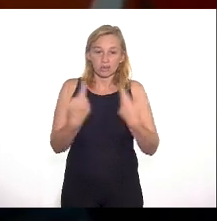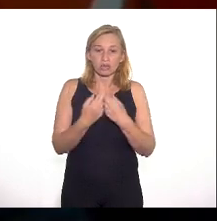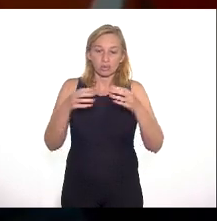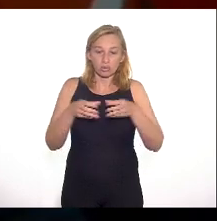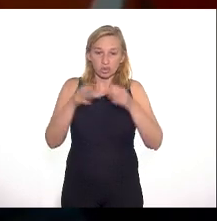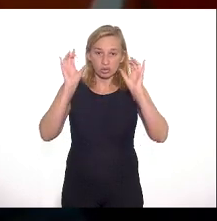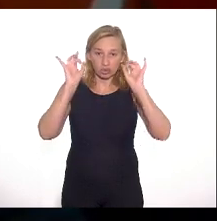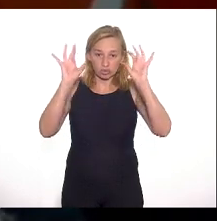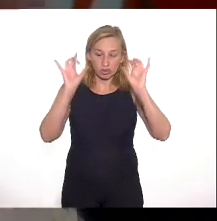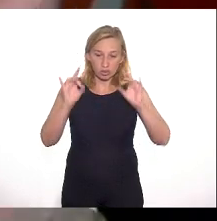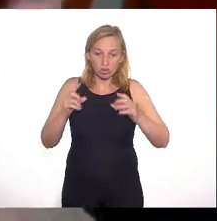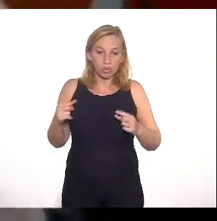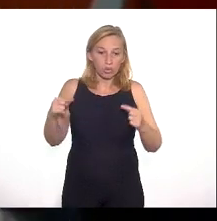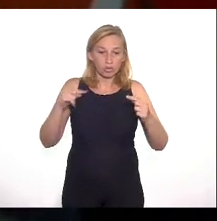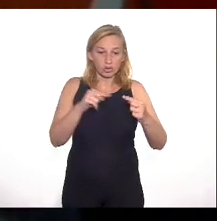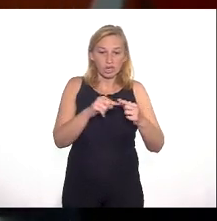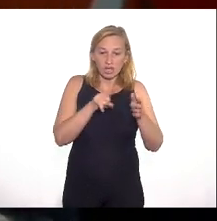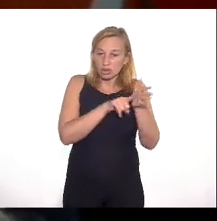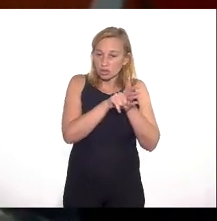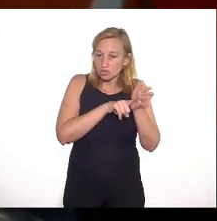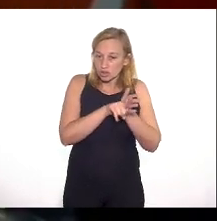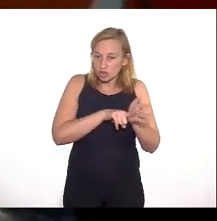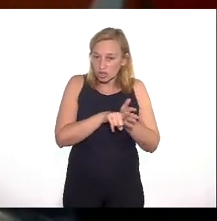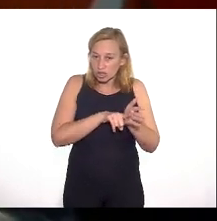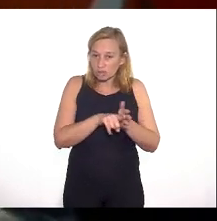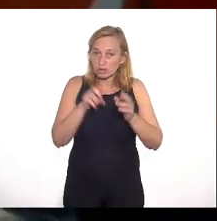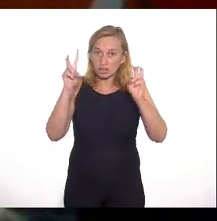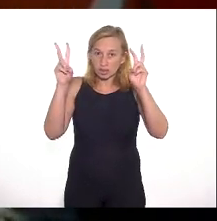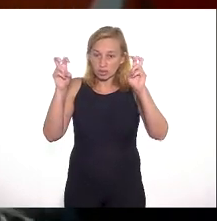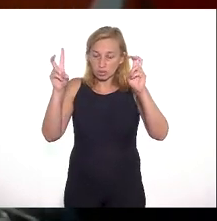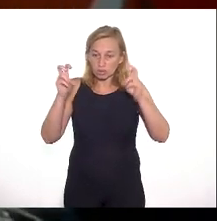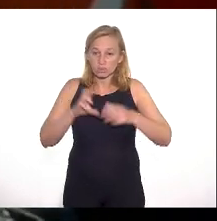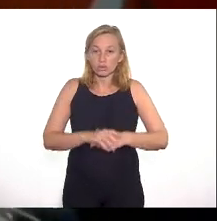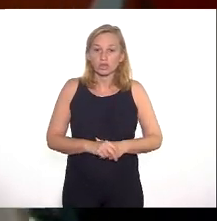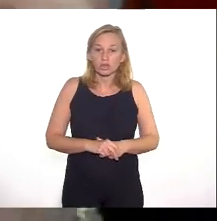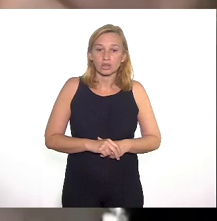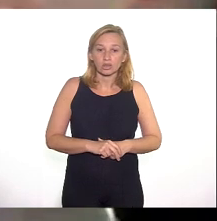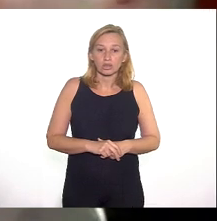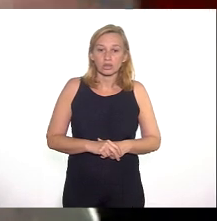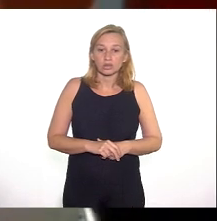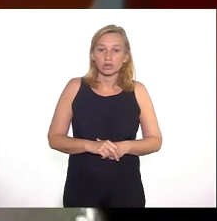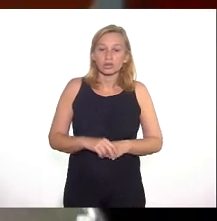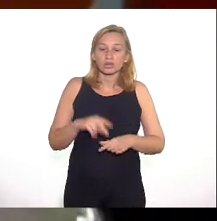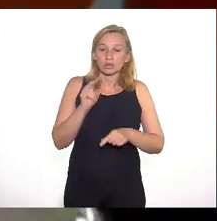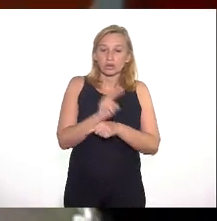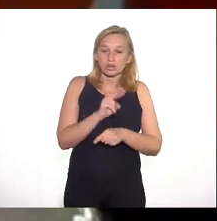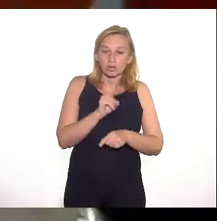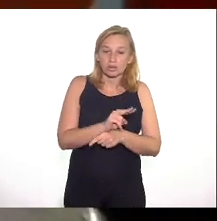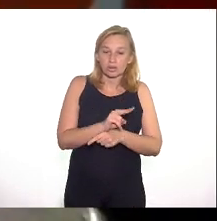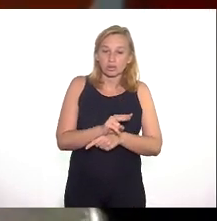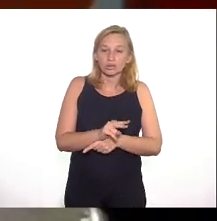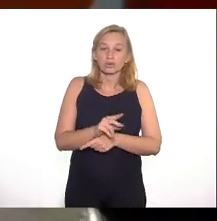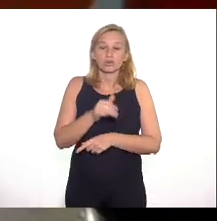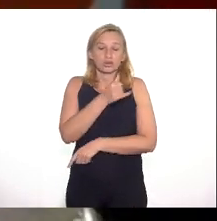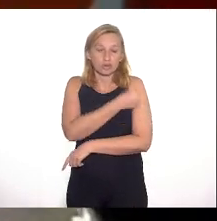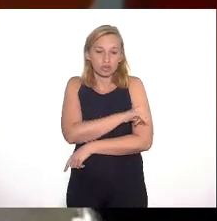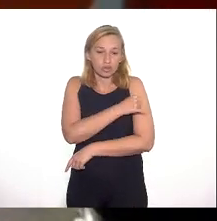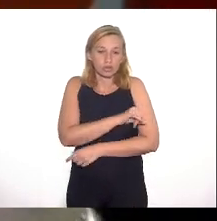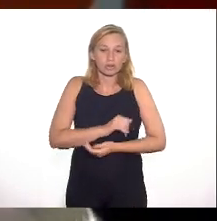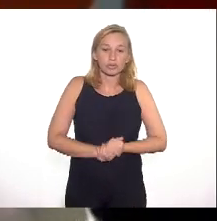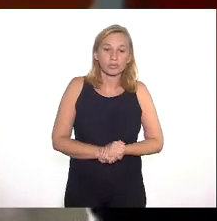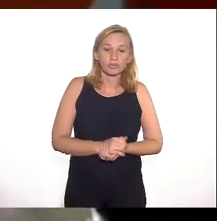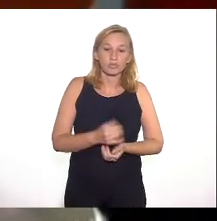especial com o objetivo de fiscalizar essa situação em defesa do erário do Rio de Janeiro.